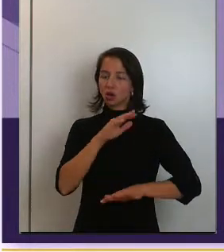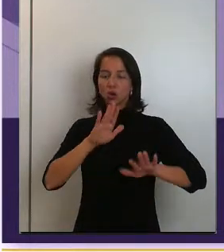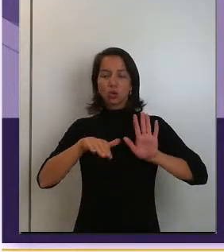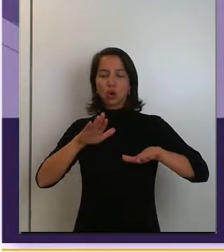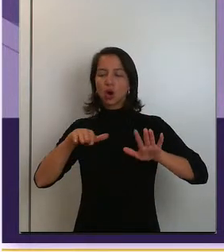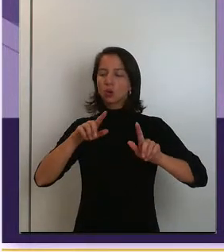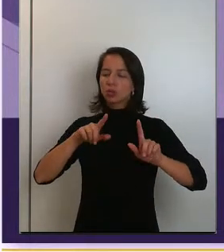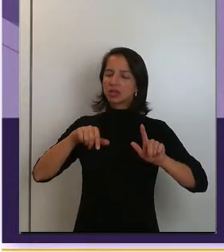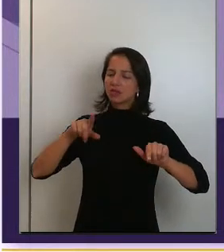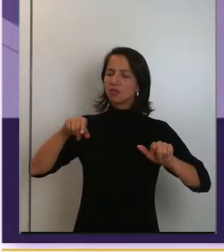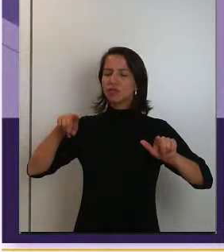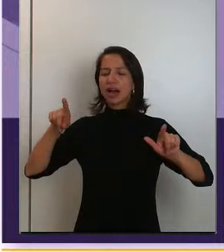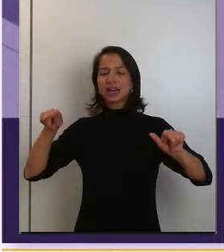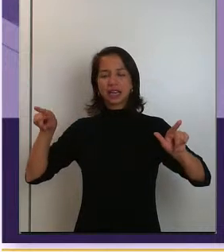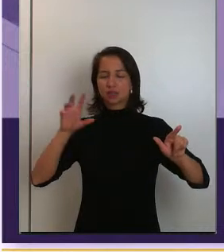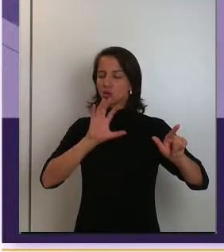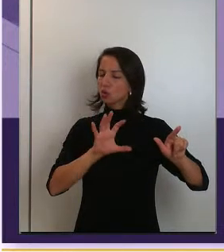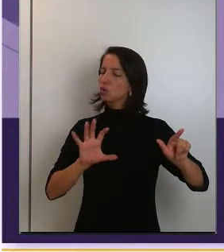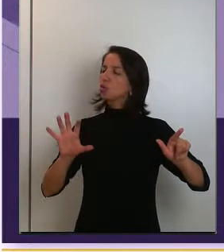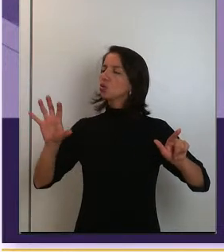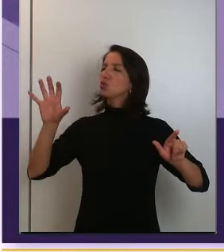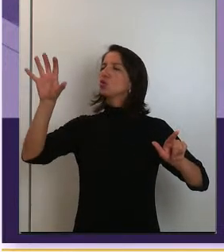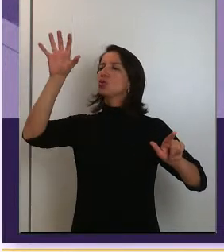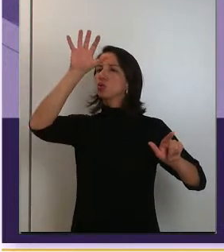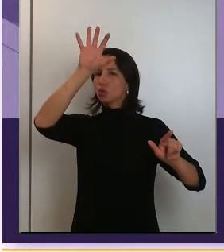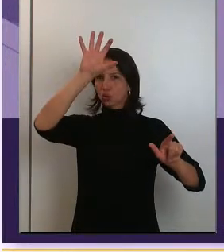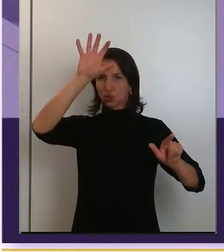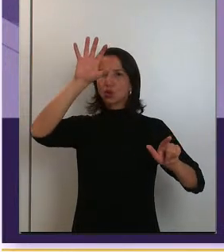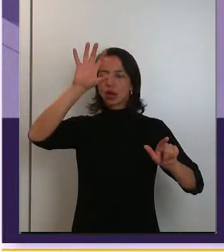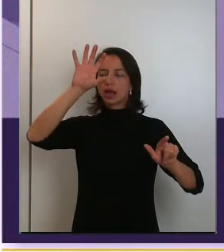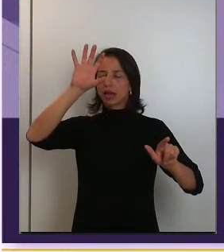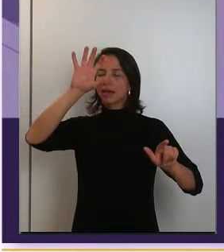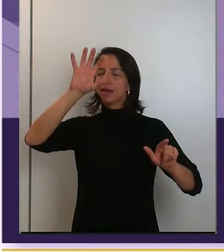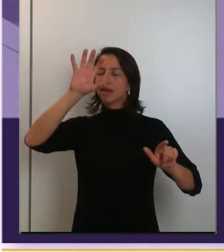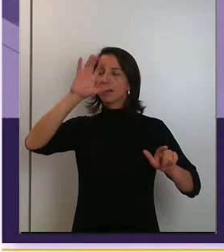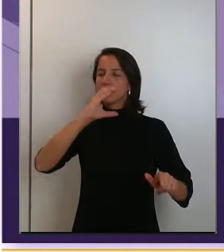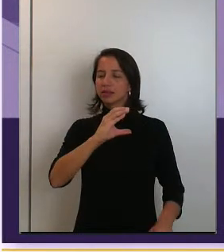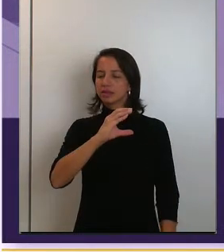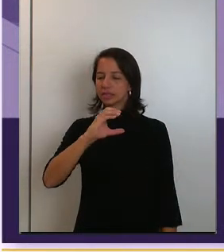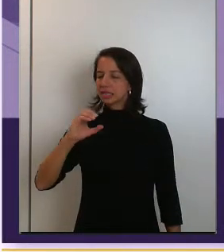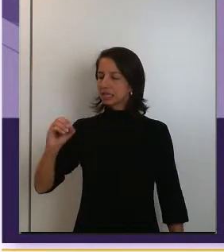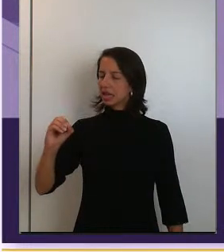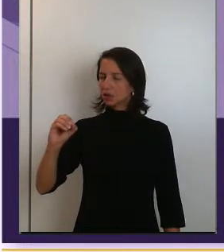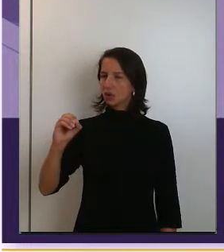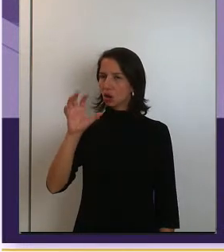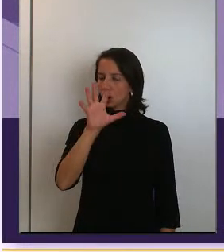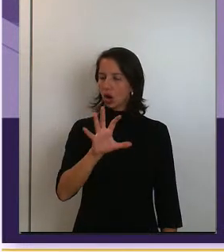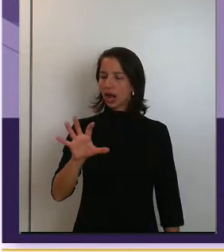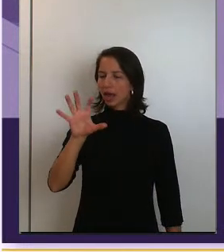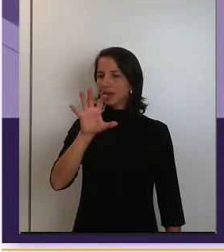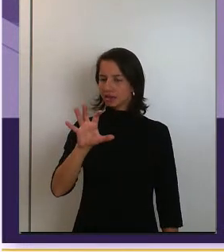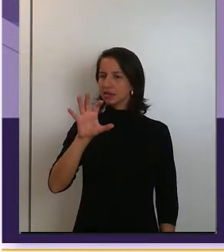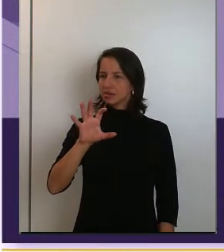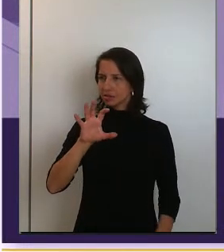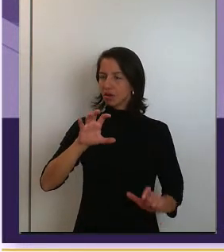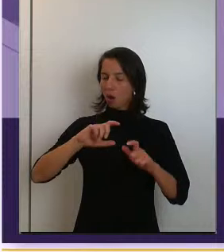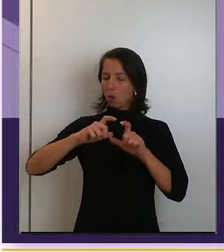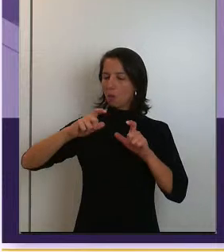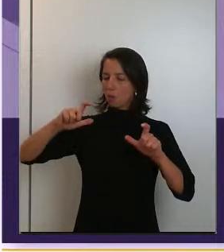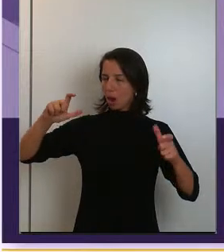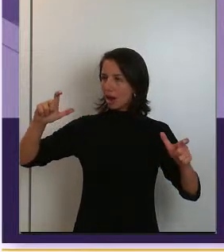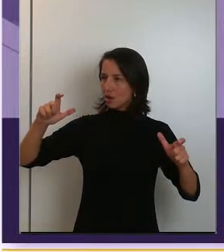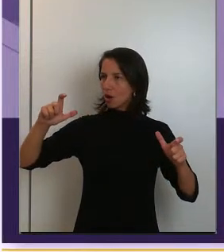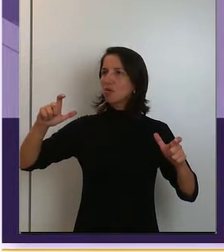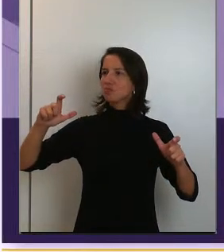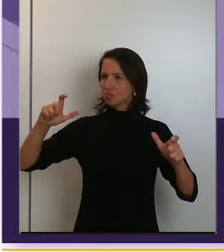né? As maiores prevalências no centro-oeste, 64,1%, e as menores prevalências na